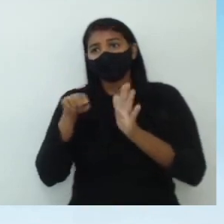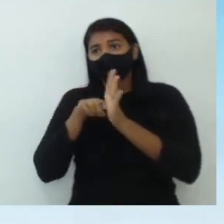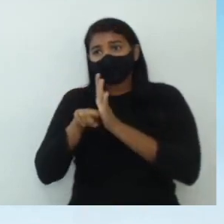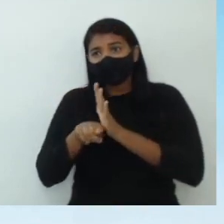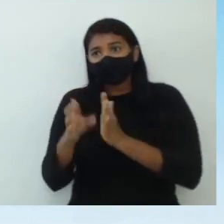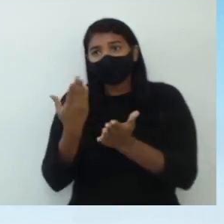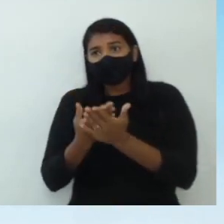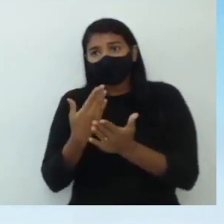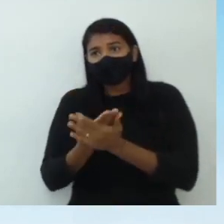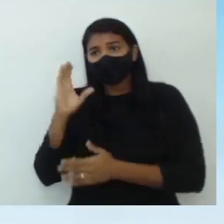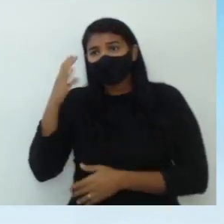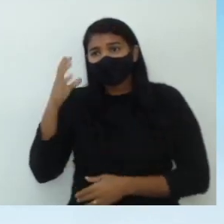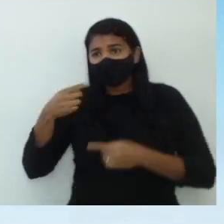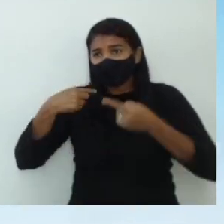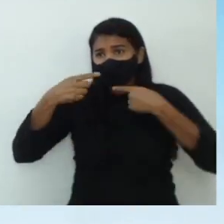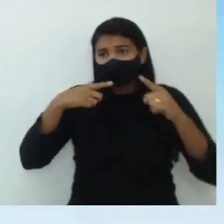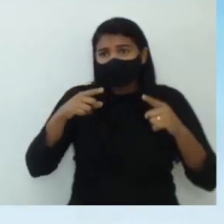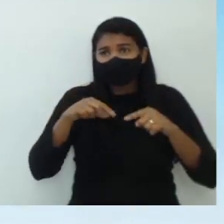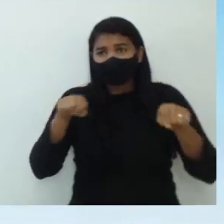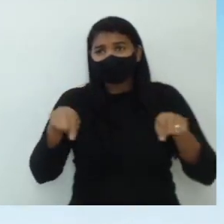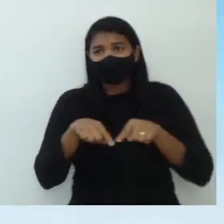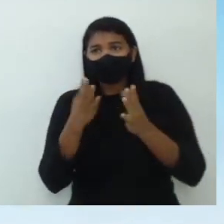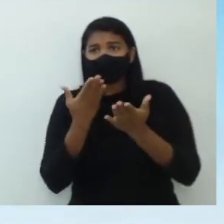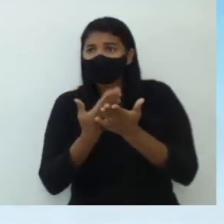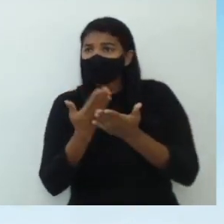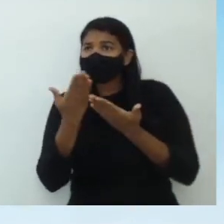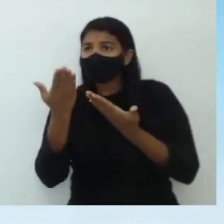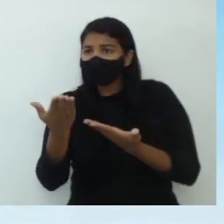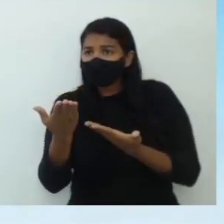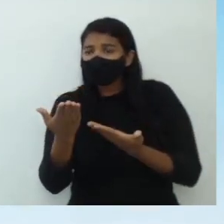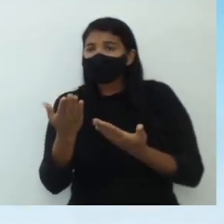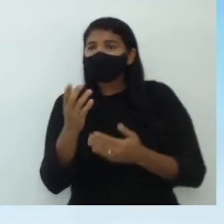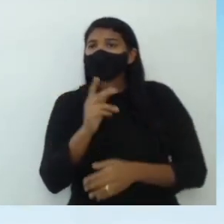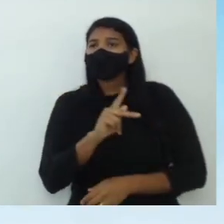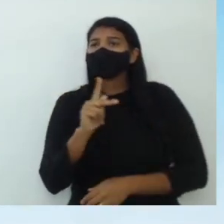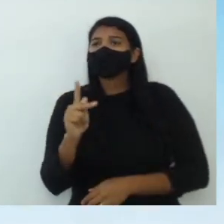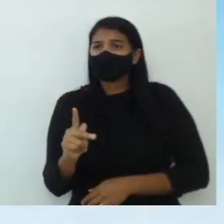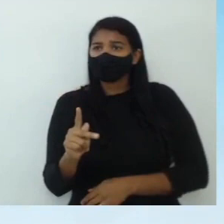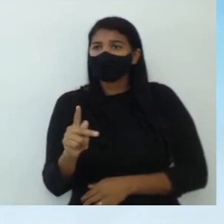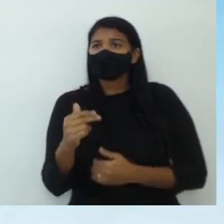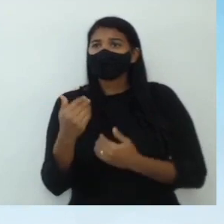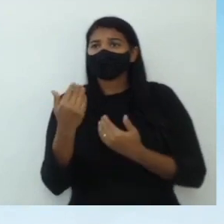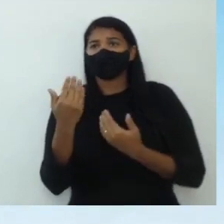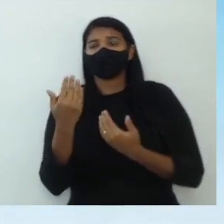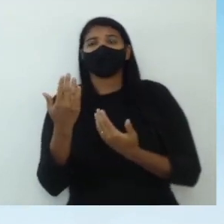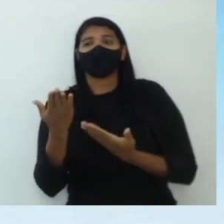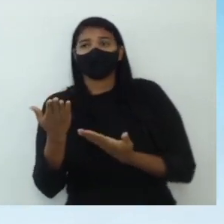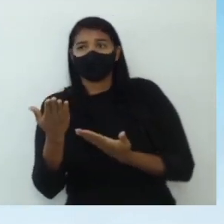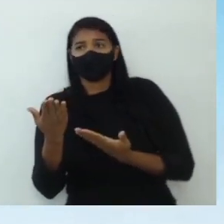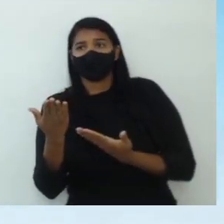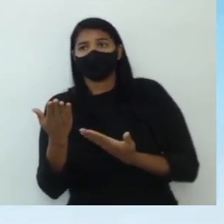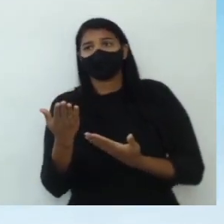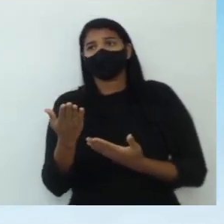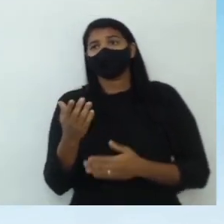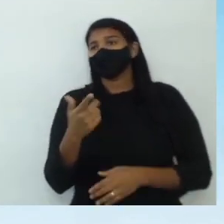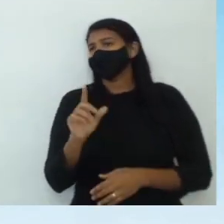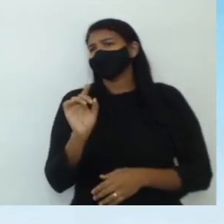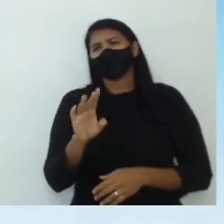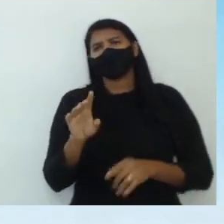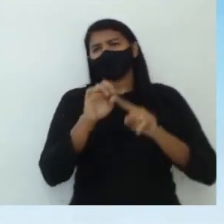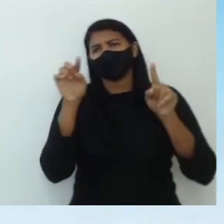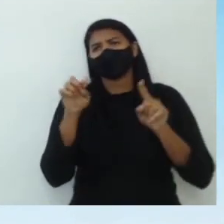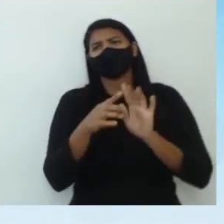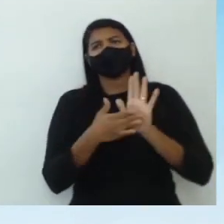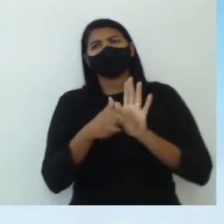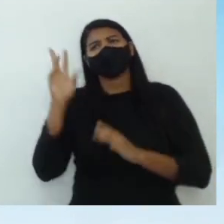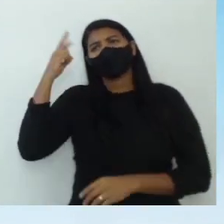isso, levar esse debate, não é, para a sala de aula de vocês, com os professores de vocês e professoras, não só do projeto de vida, mas